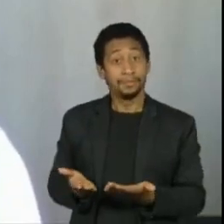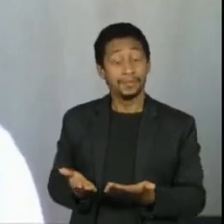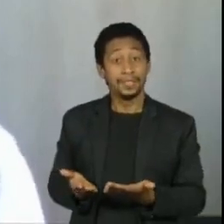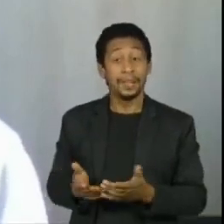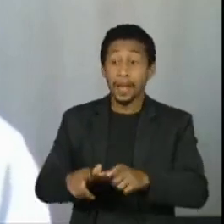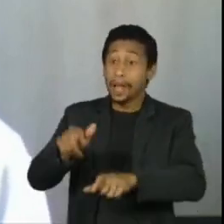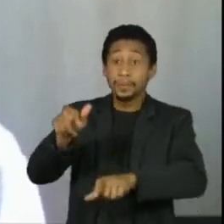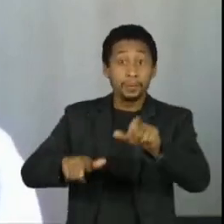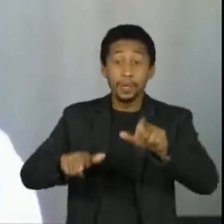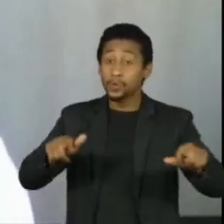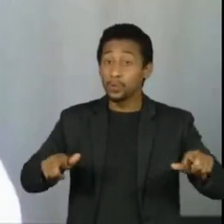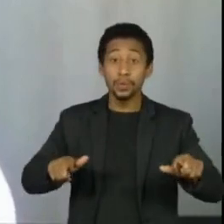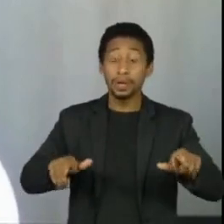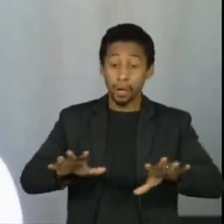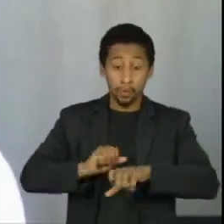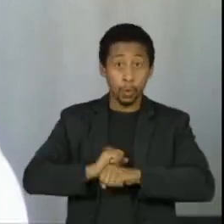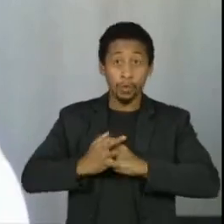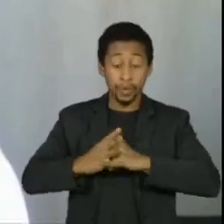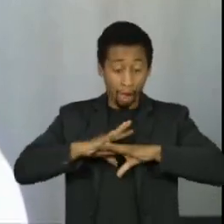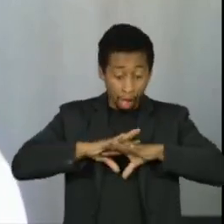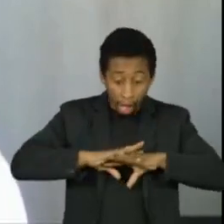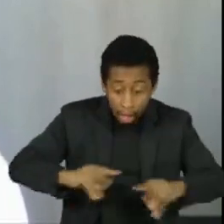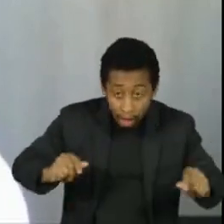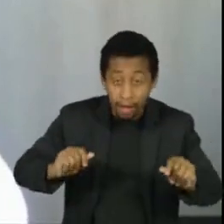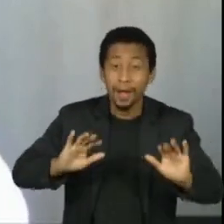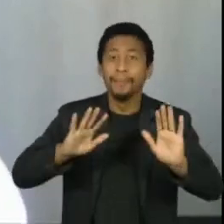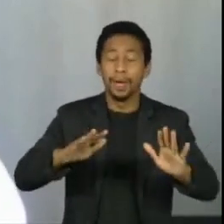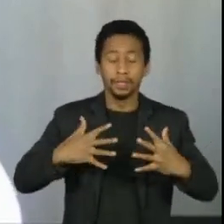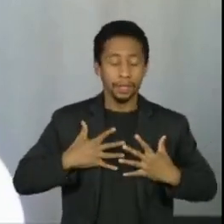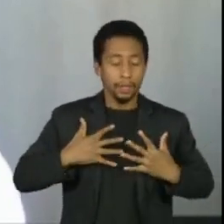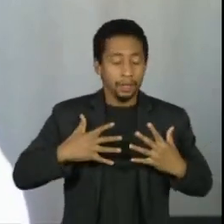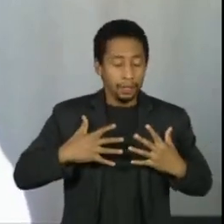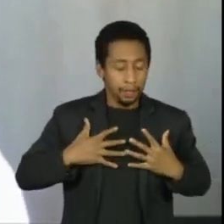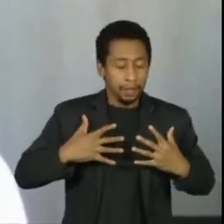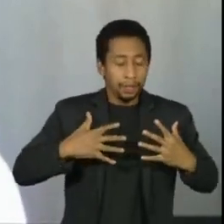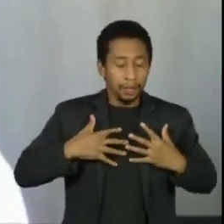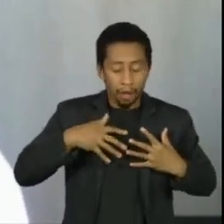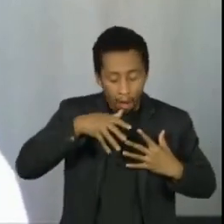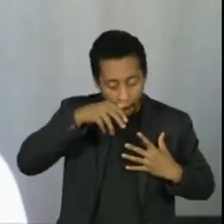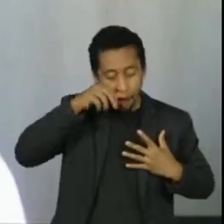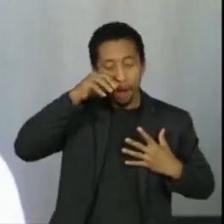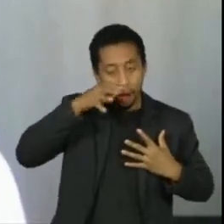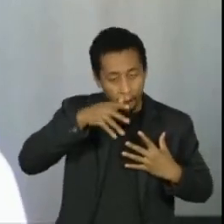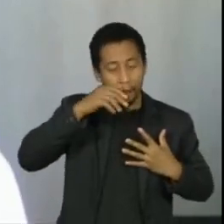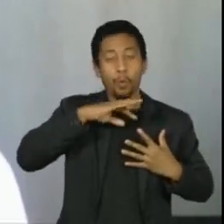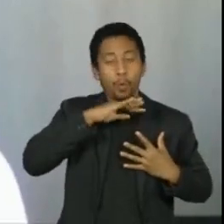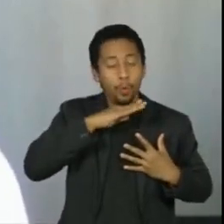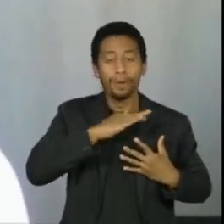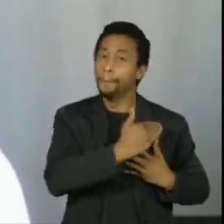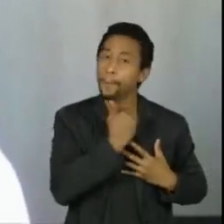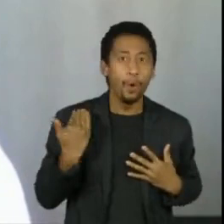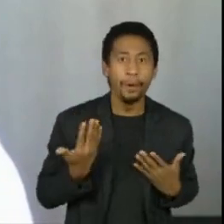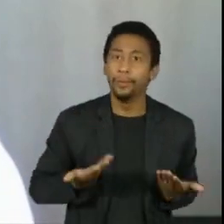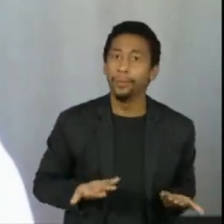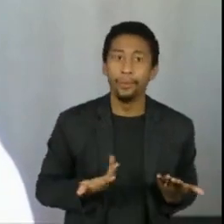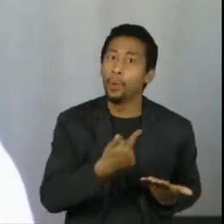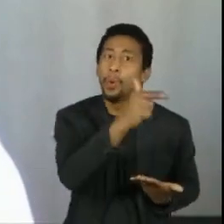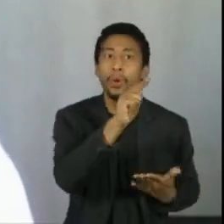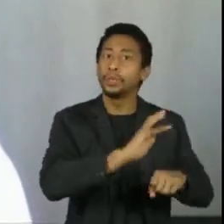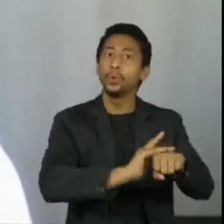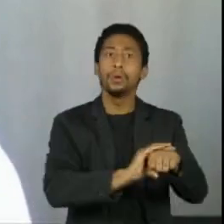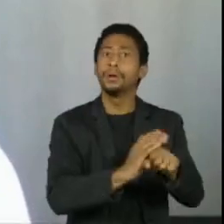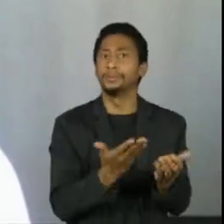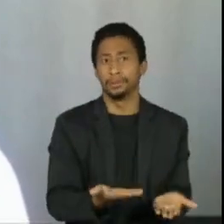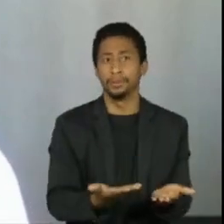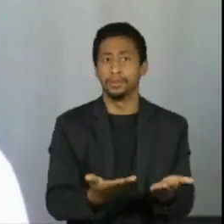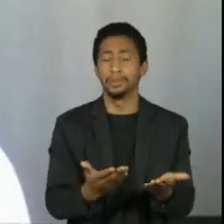muitas pessoas sararam do Covid e morreram de pneumonia hospitalar por germes intratáveis, né? Isso aconteceu em